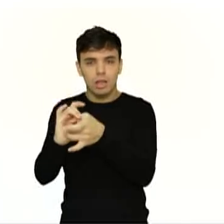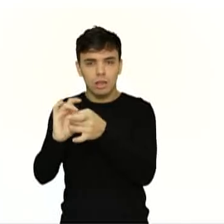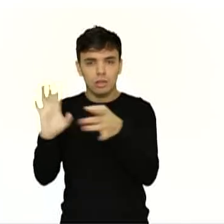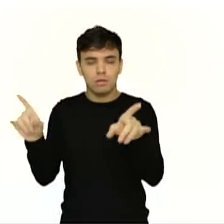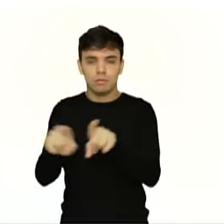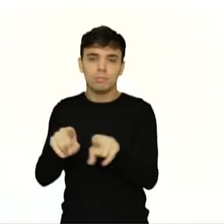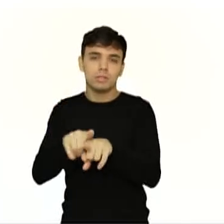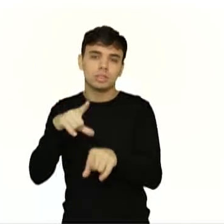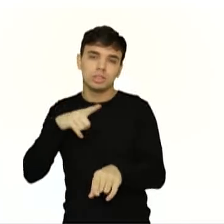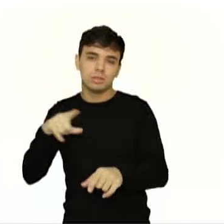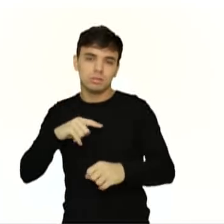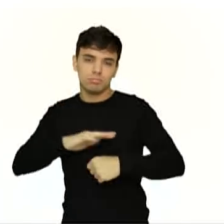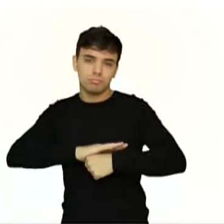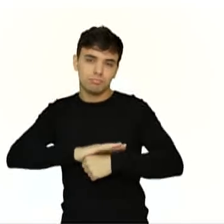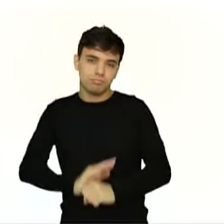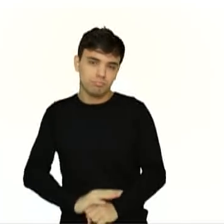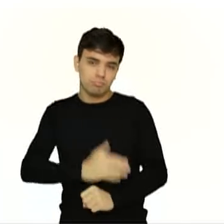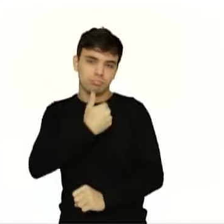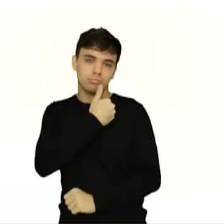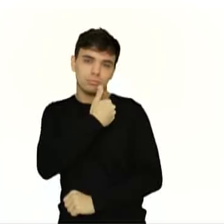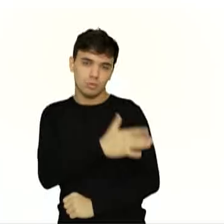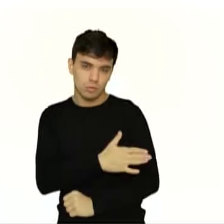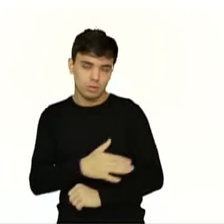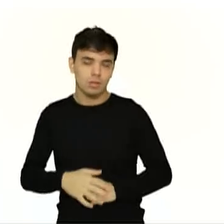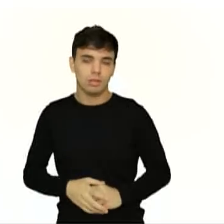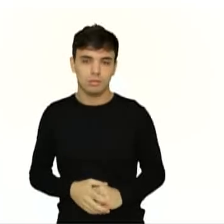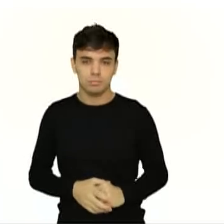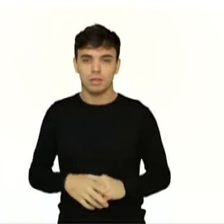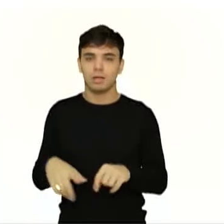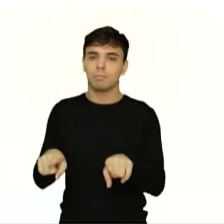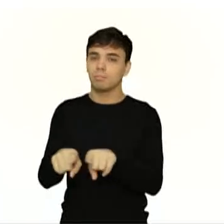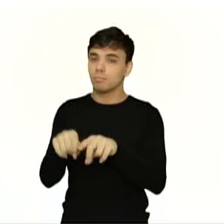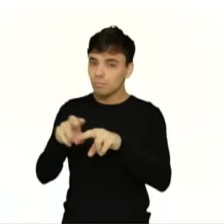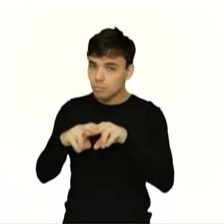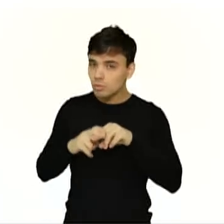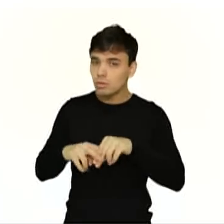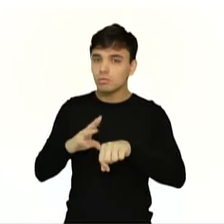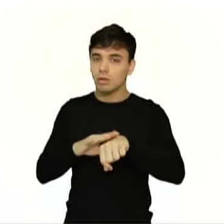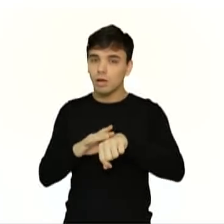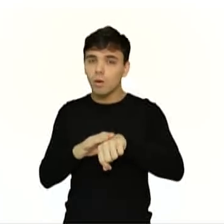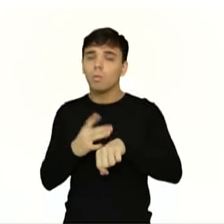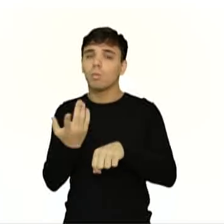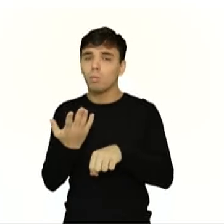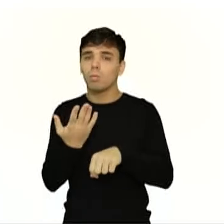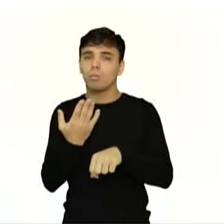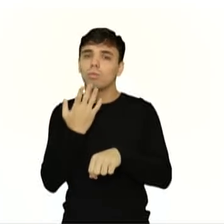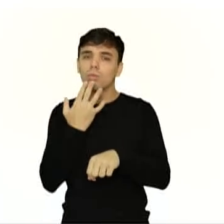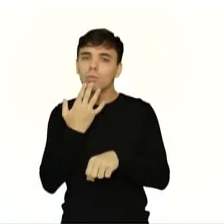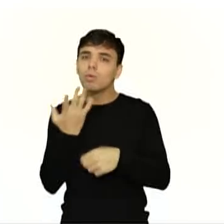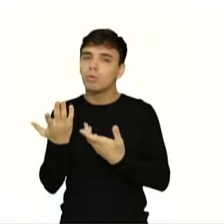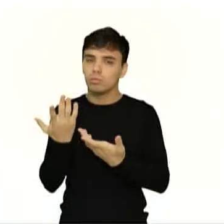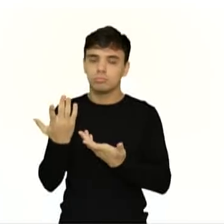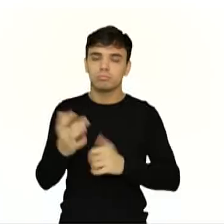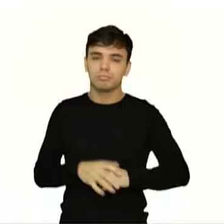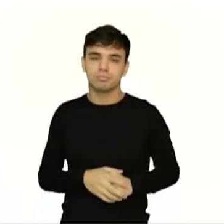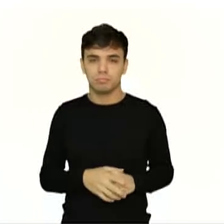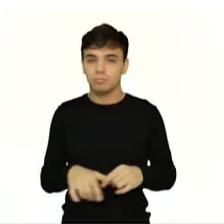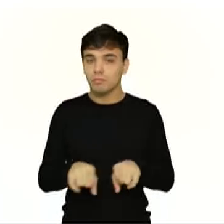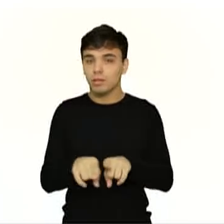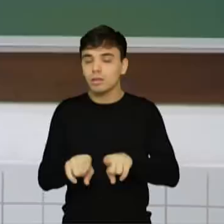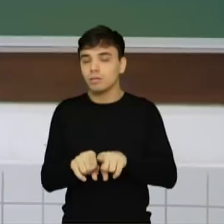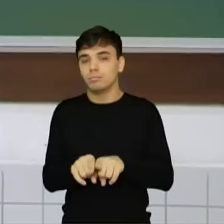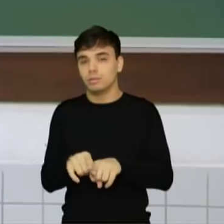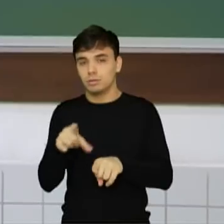com preconceitos raciais por sua cor de pele. E sem contar que isso vai, toda essa situação econômica vai gerar muito aumento